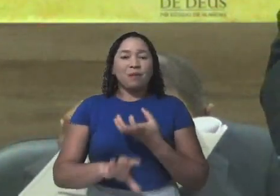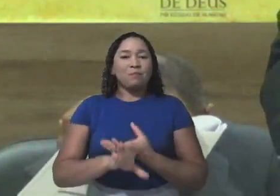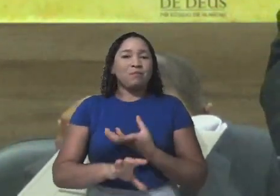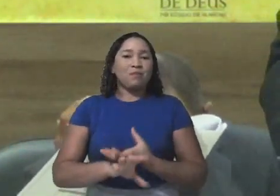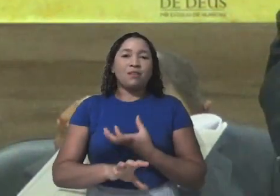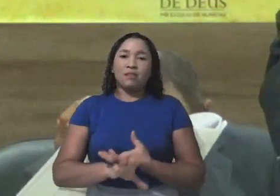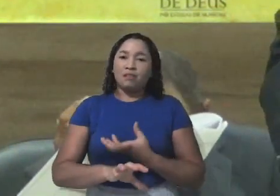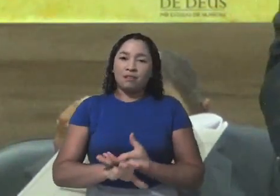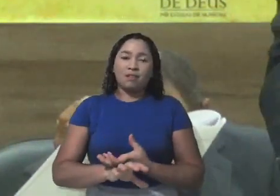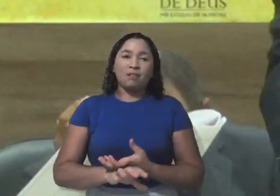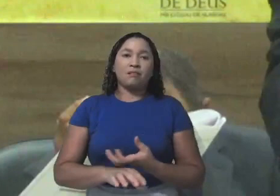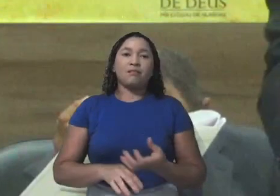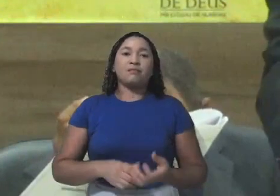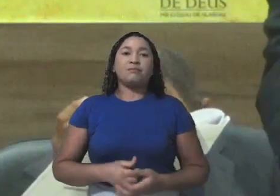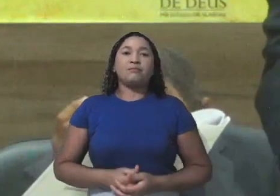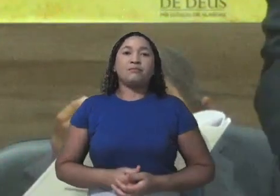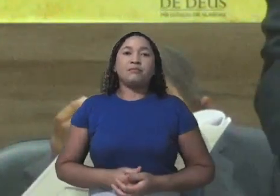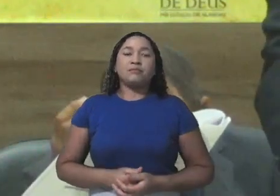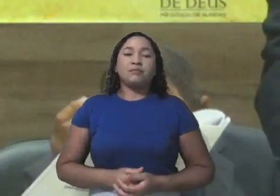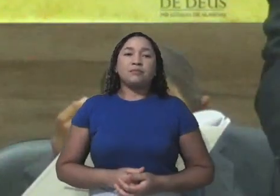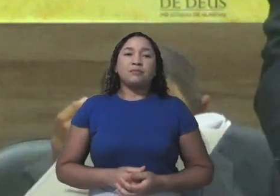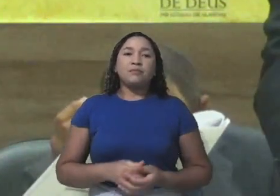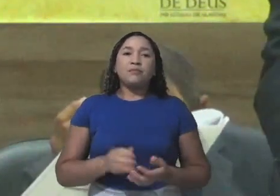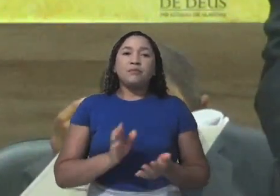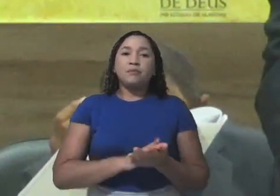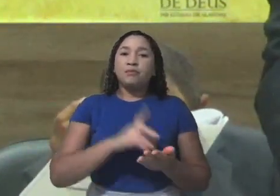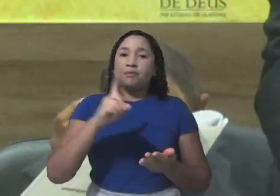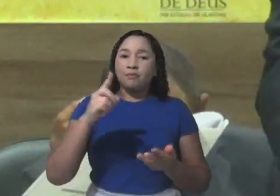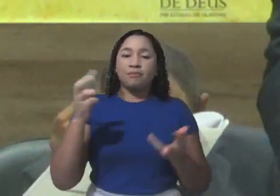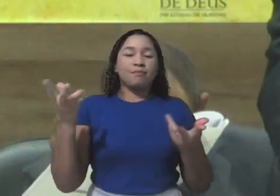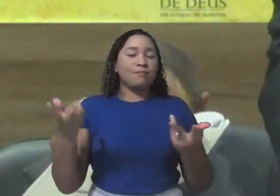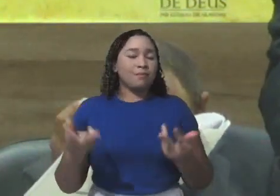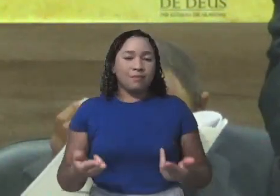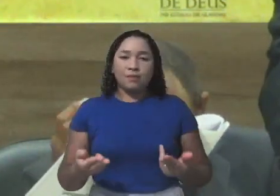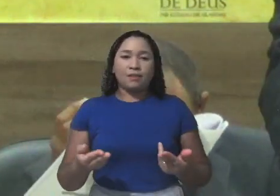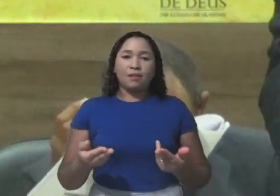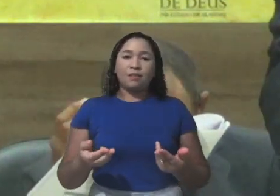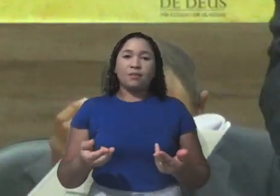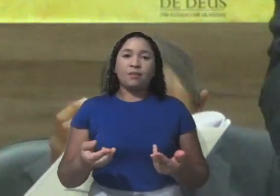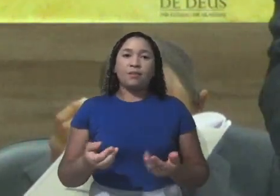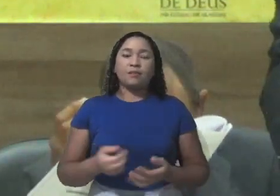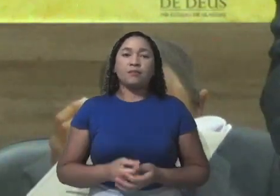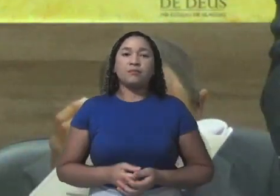não está escrito no texto. Isaías 2:2,